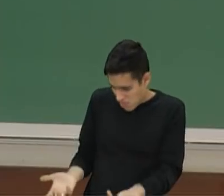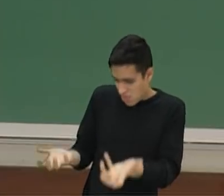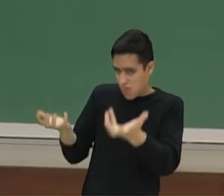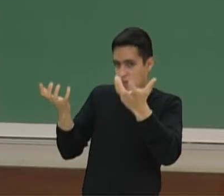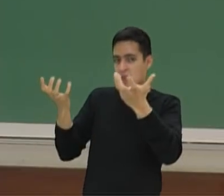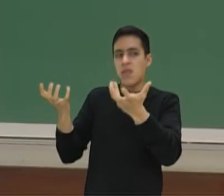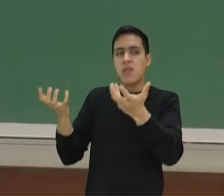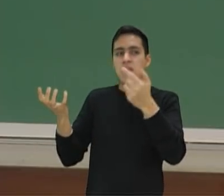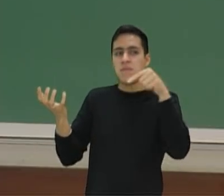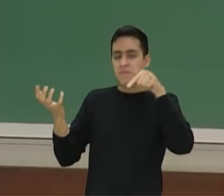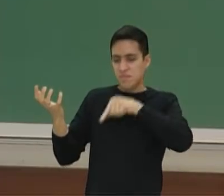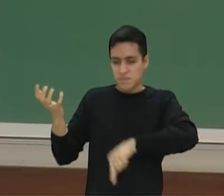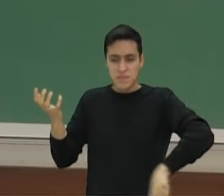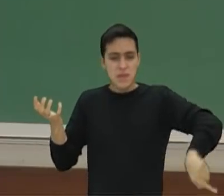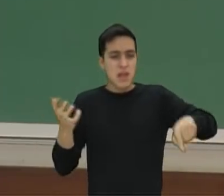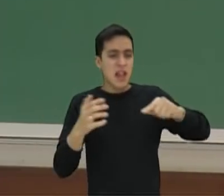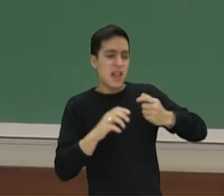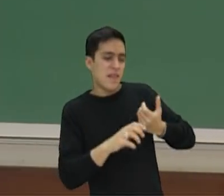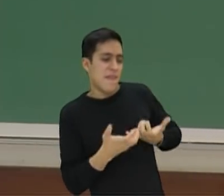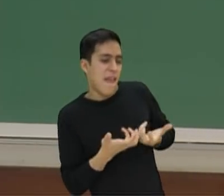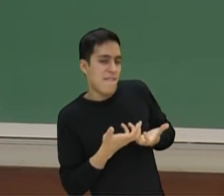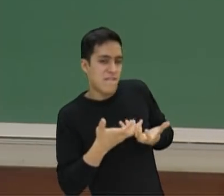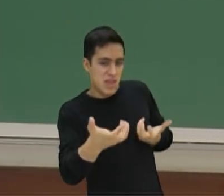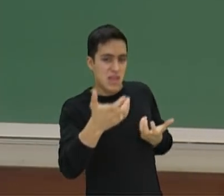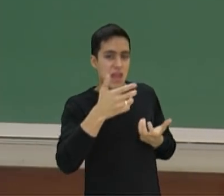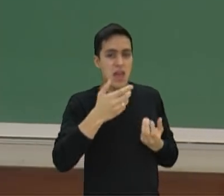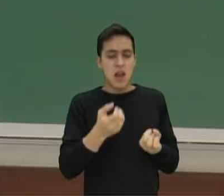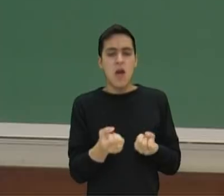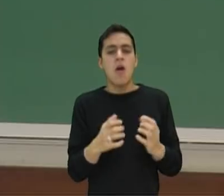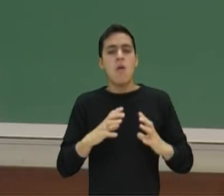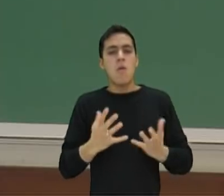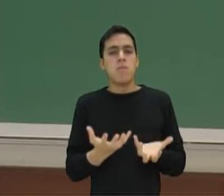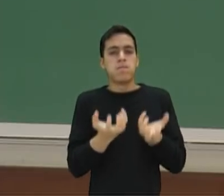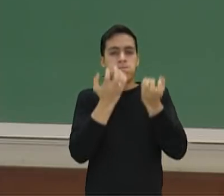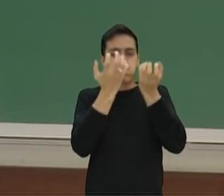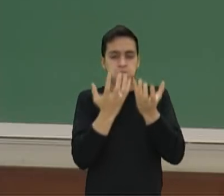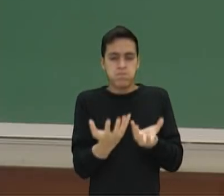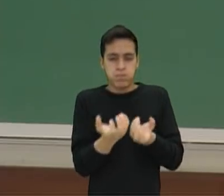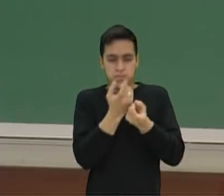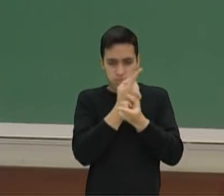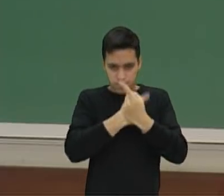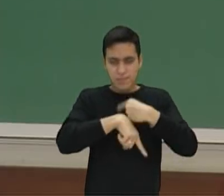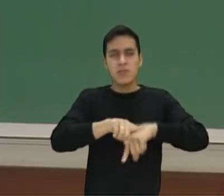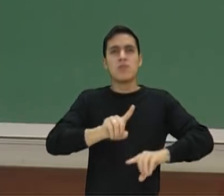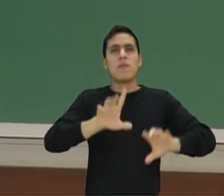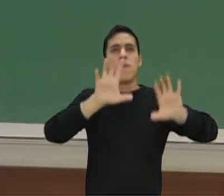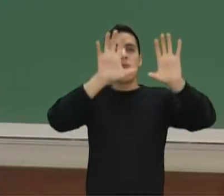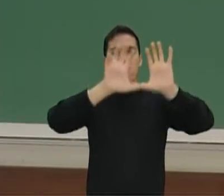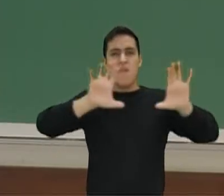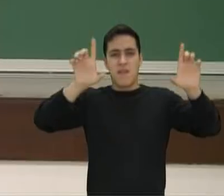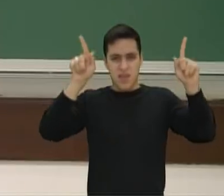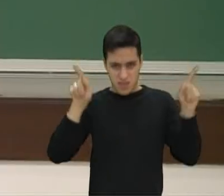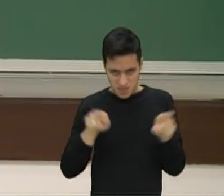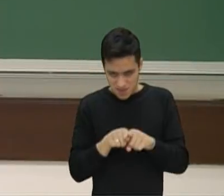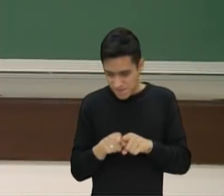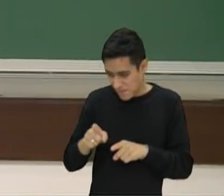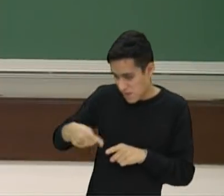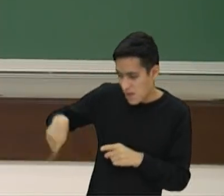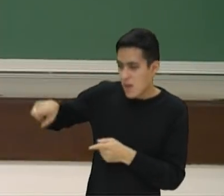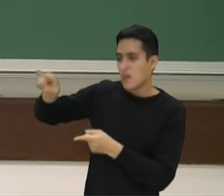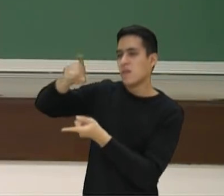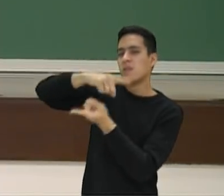ou aqui na vegetação ela transpira e também vai para as nuvens,